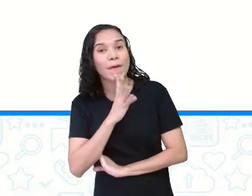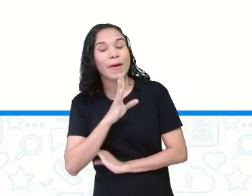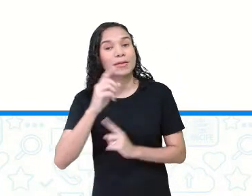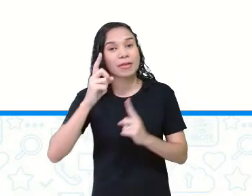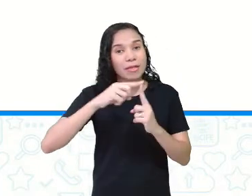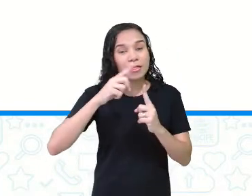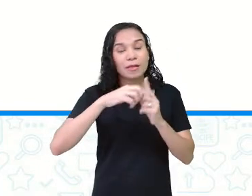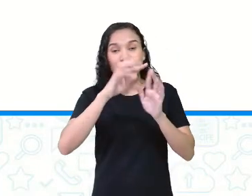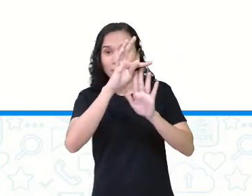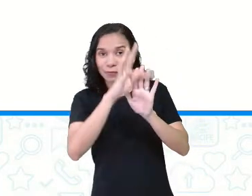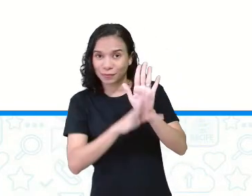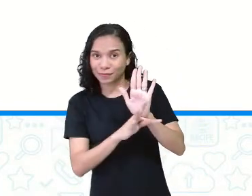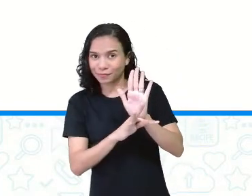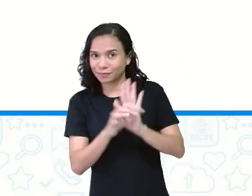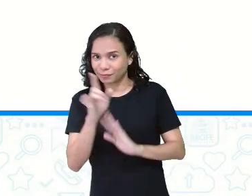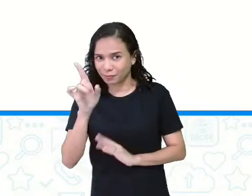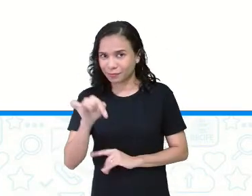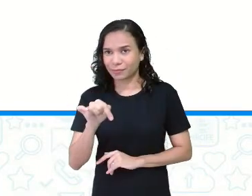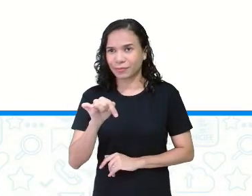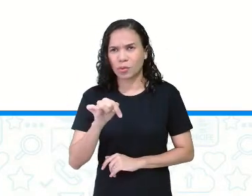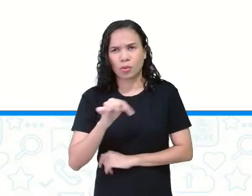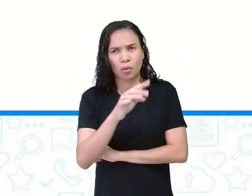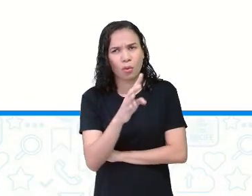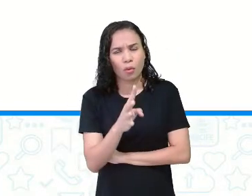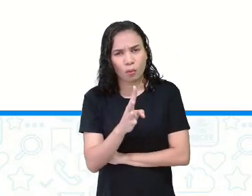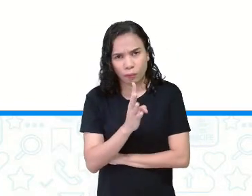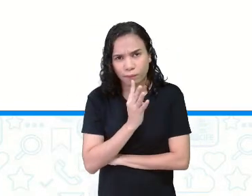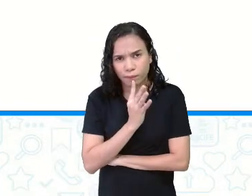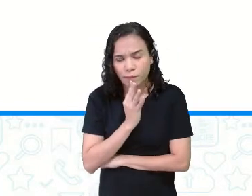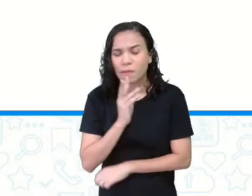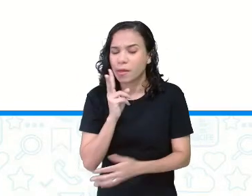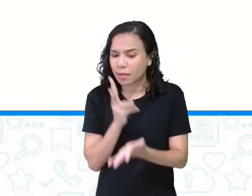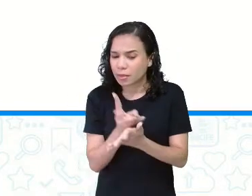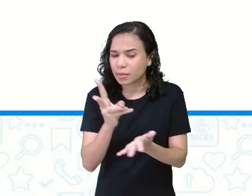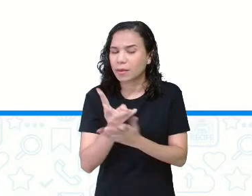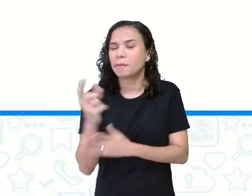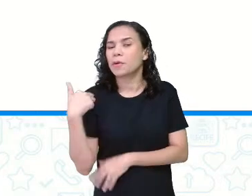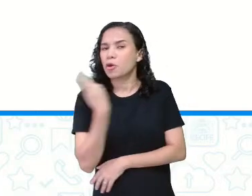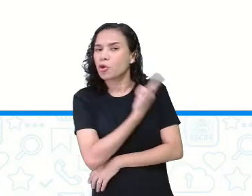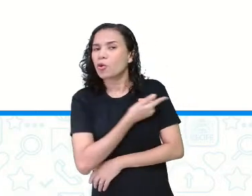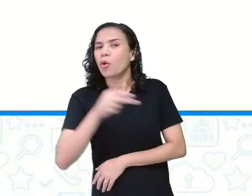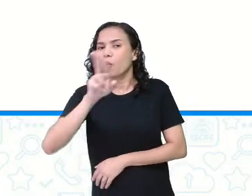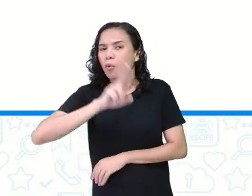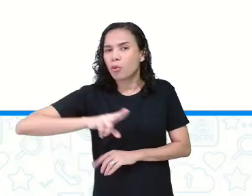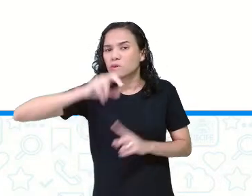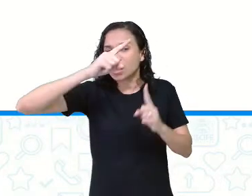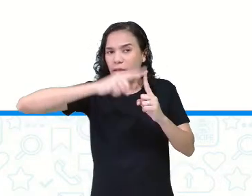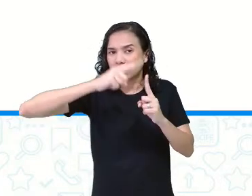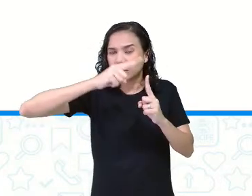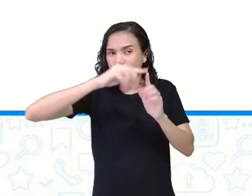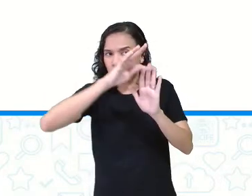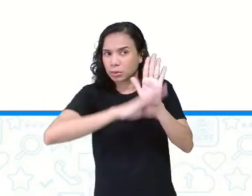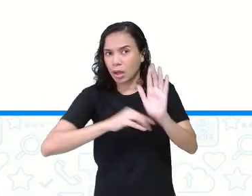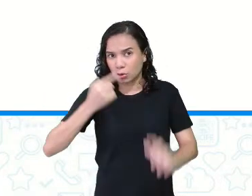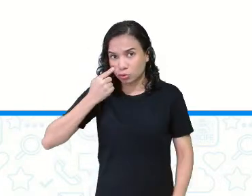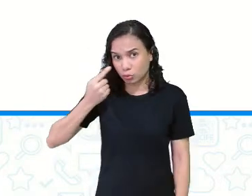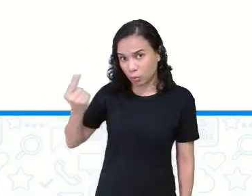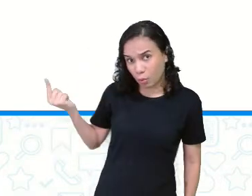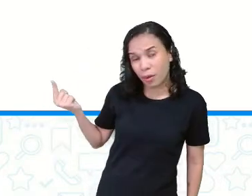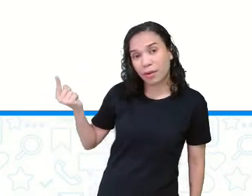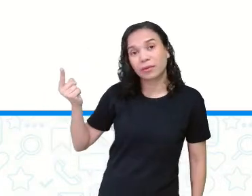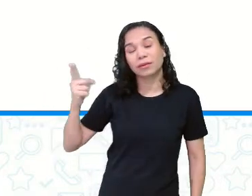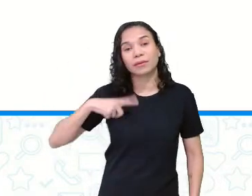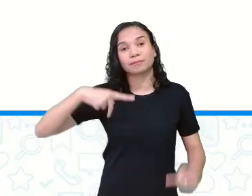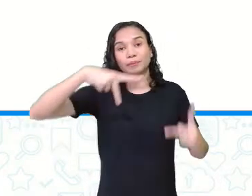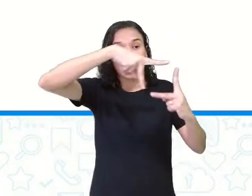de texto, não é? Você sabe que toda vez que a gente faz uso desse tipo de texto aí, não é, que a gente chama